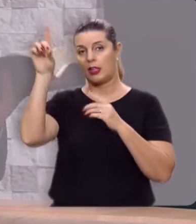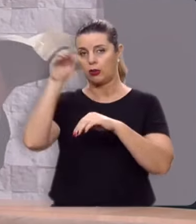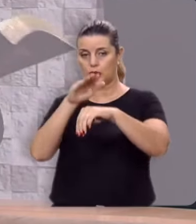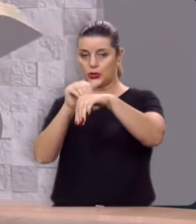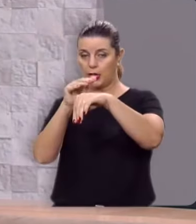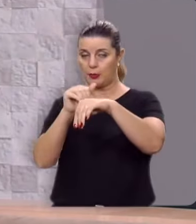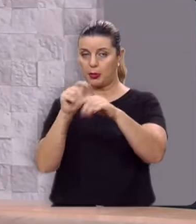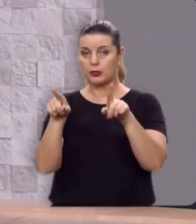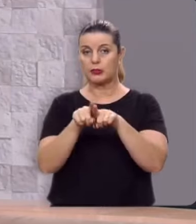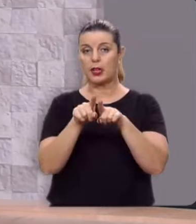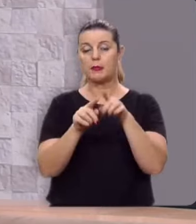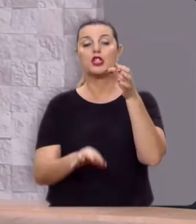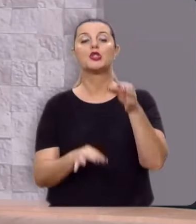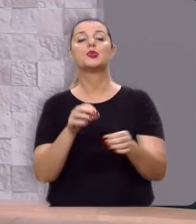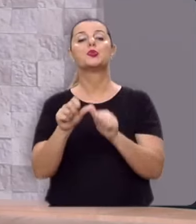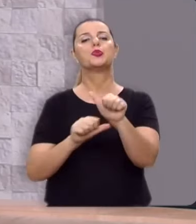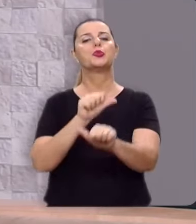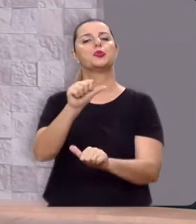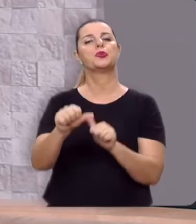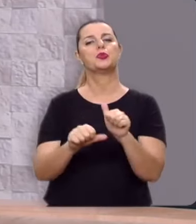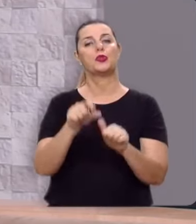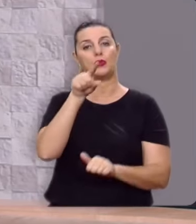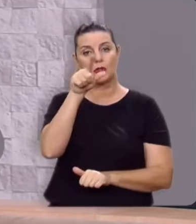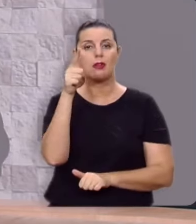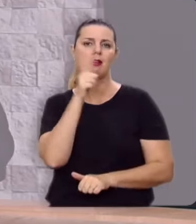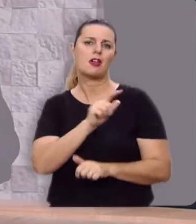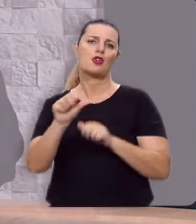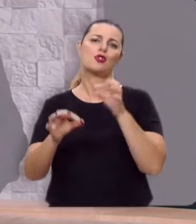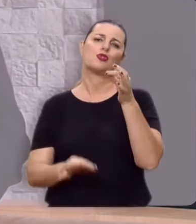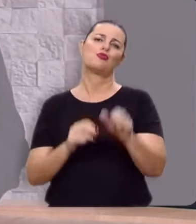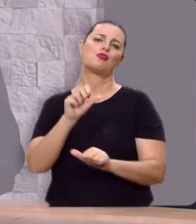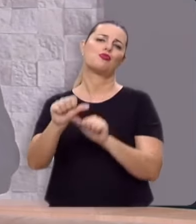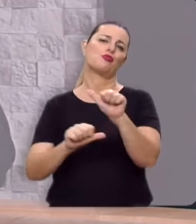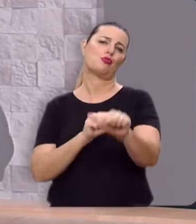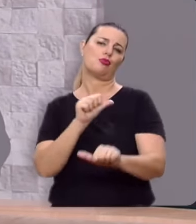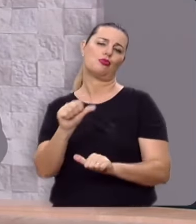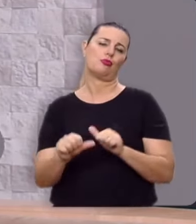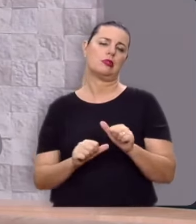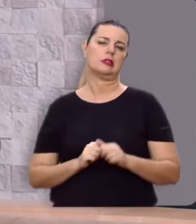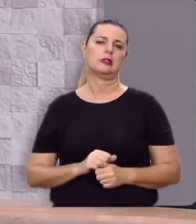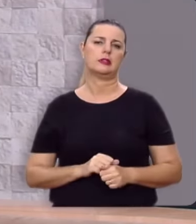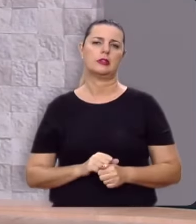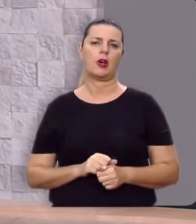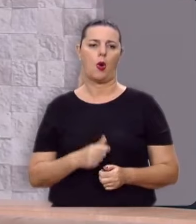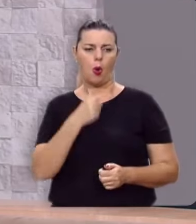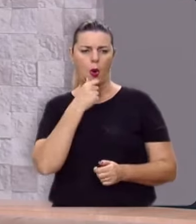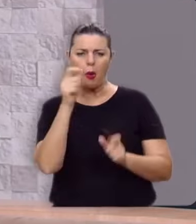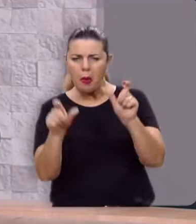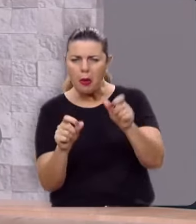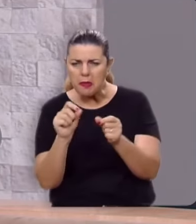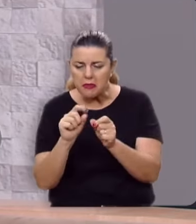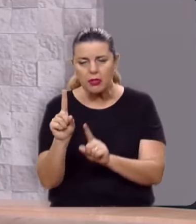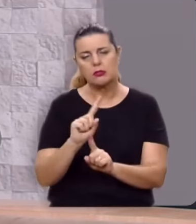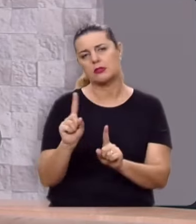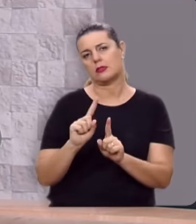Deus chamou, a esses Deus também justificou. Você foi justificado. Não por